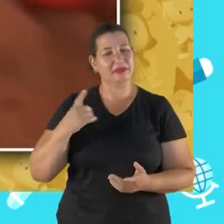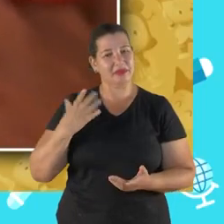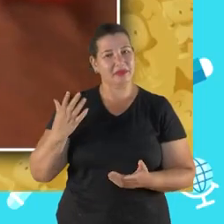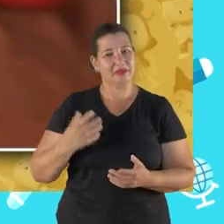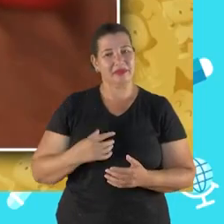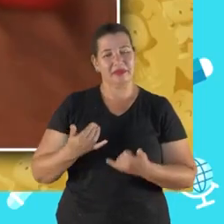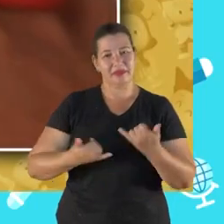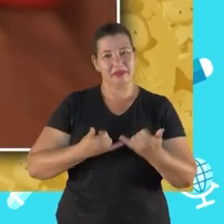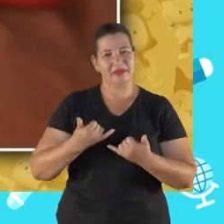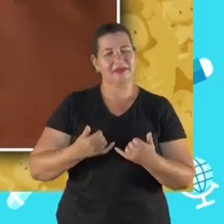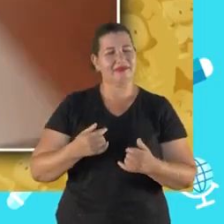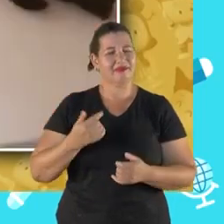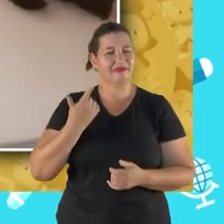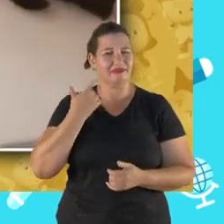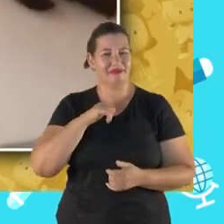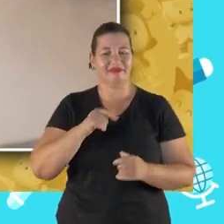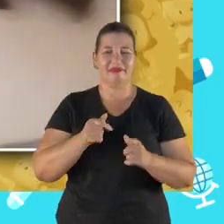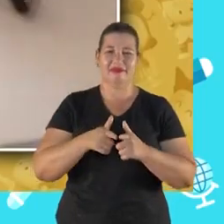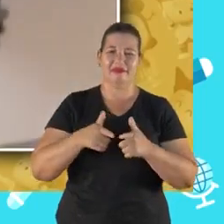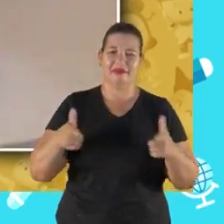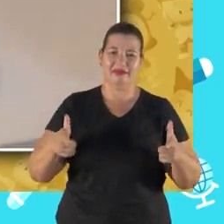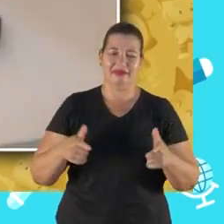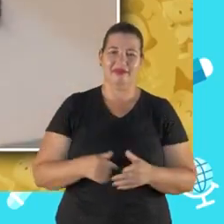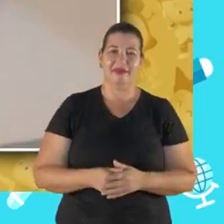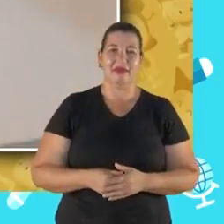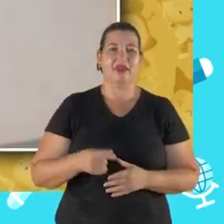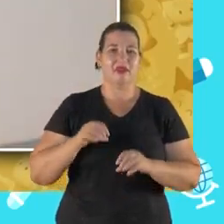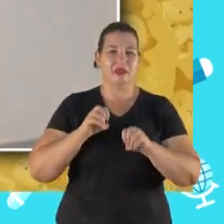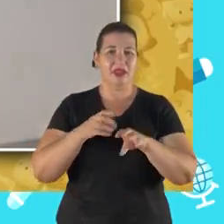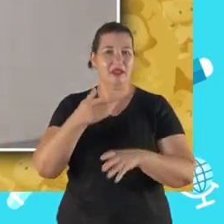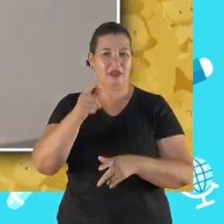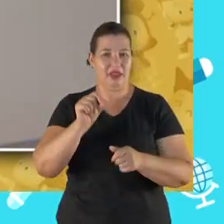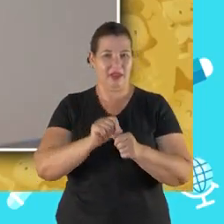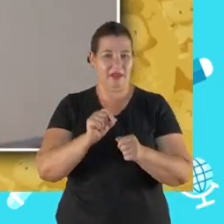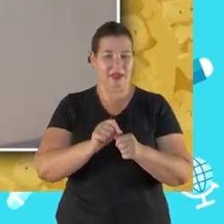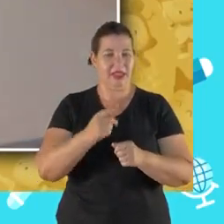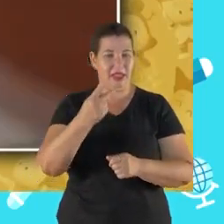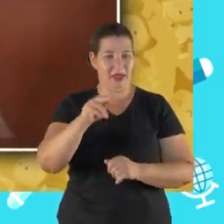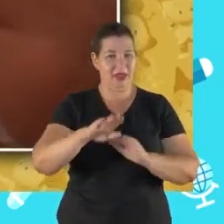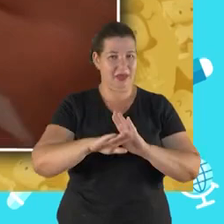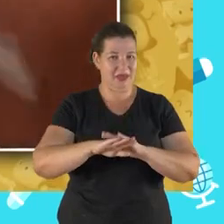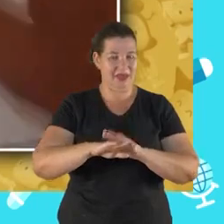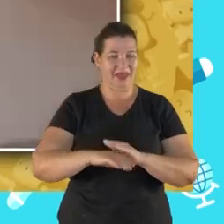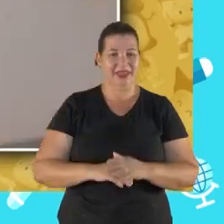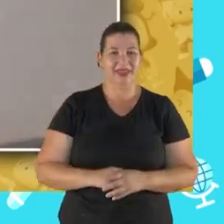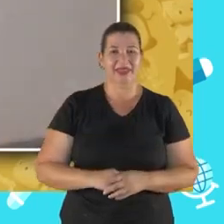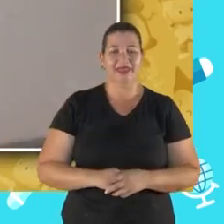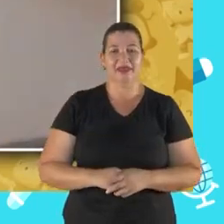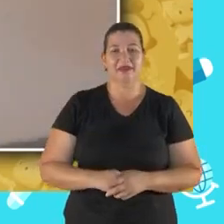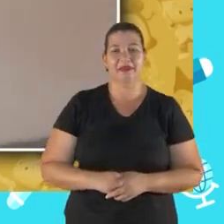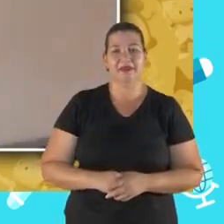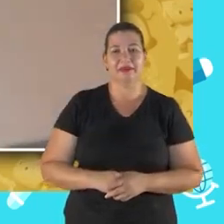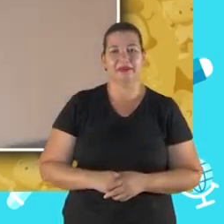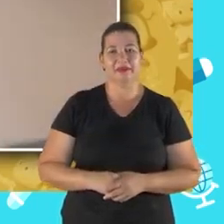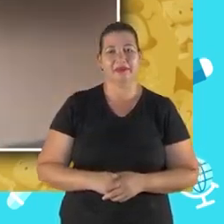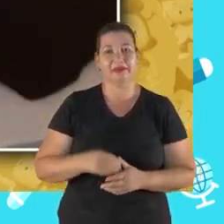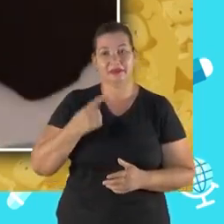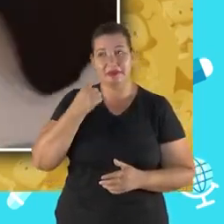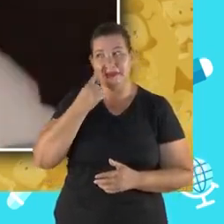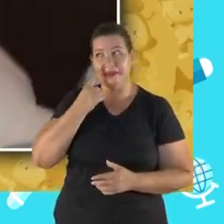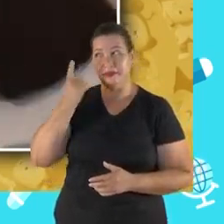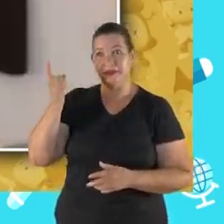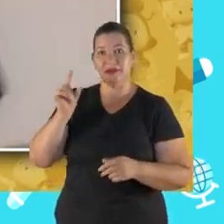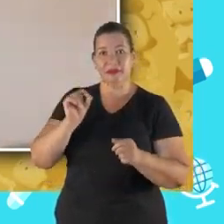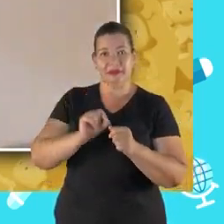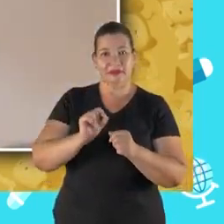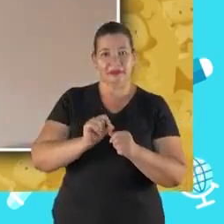deixar essas daqui aqui e vou começar a ensinar você a fazer a sua abayomi. A gente